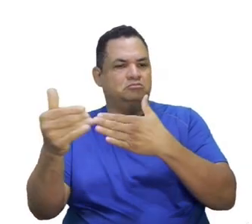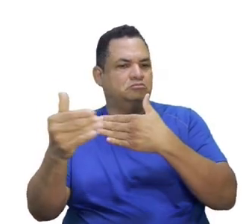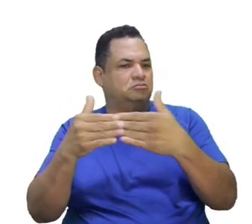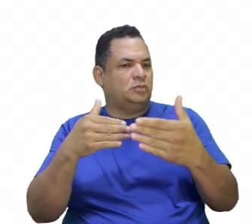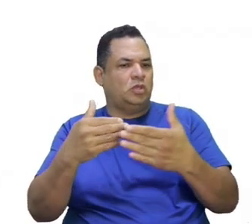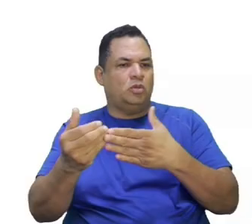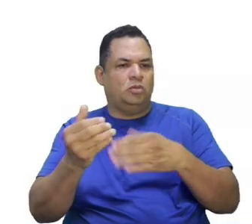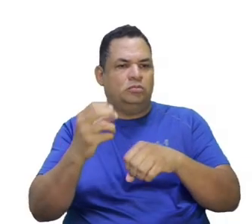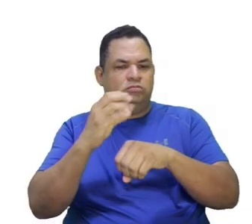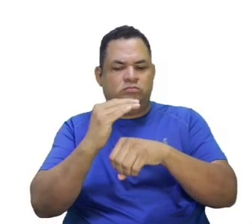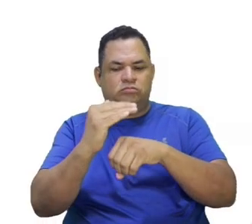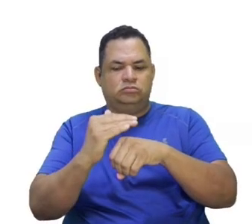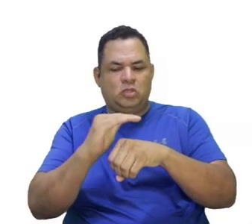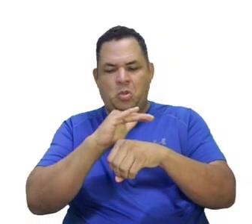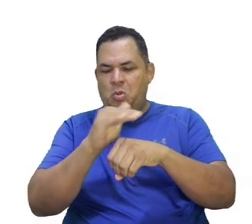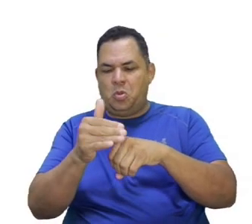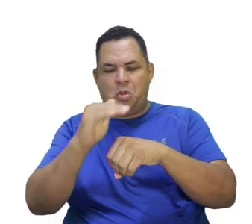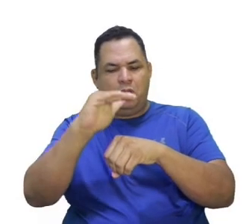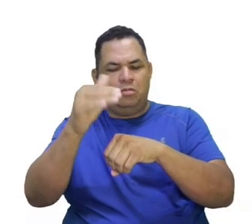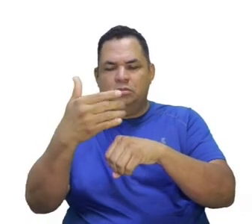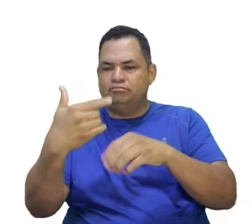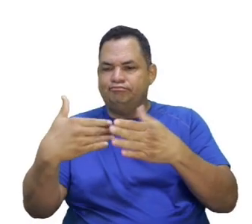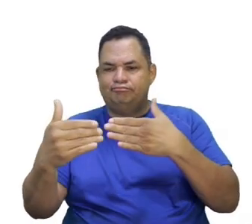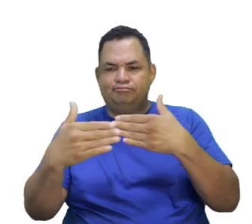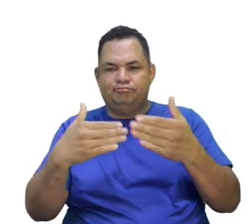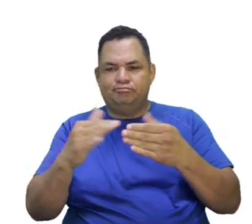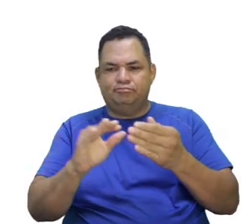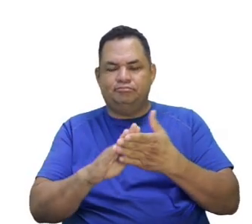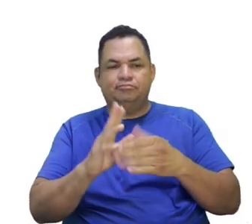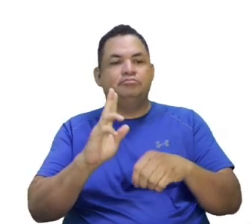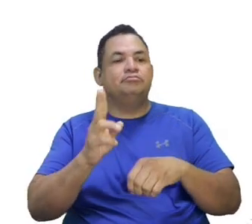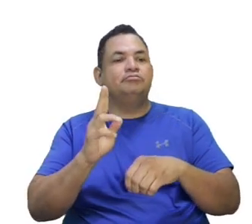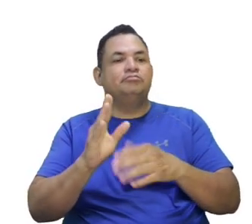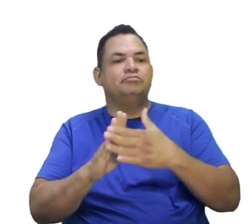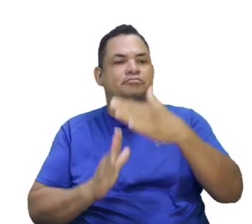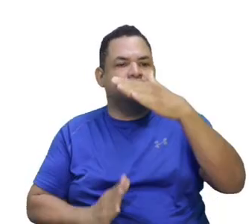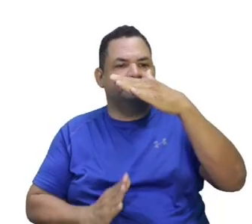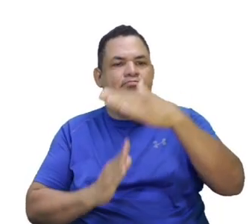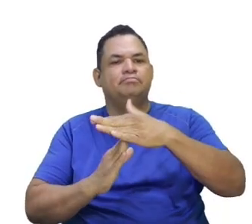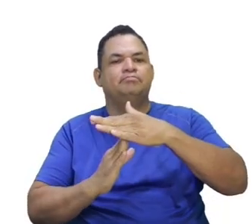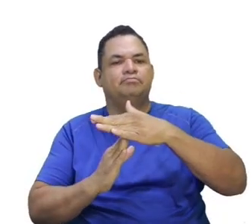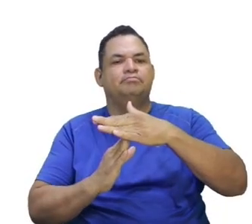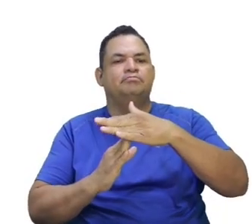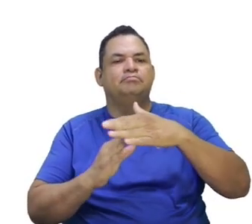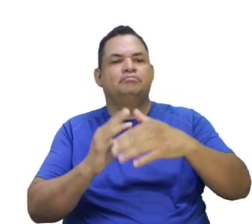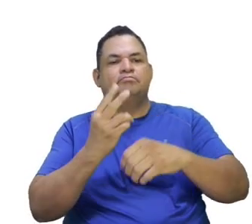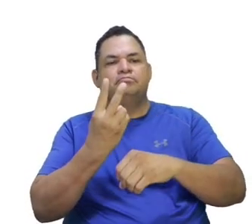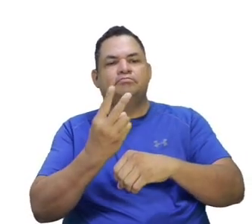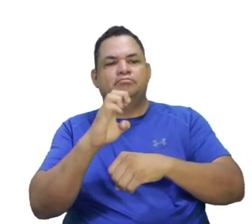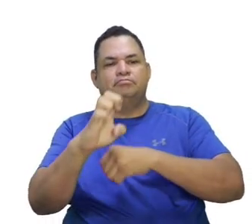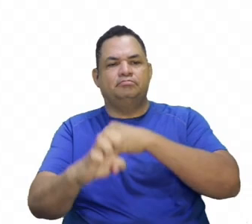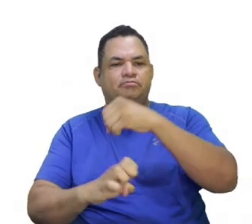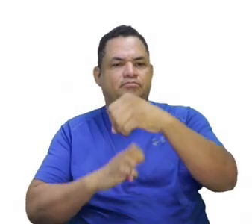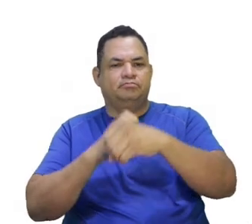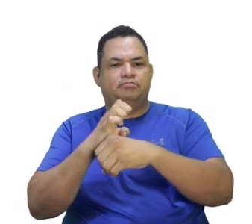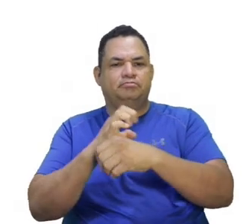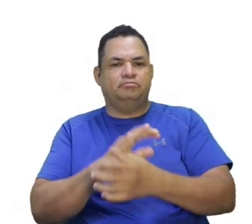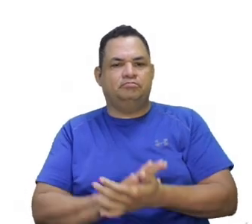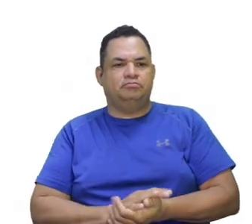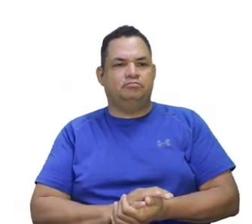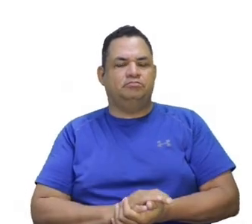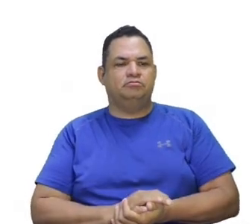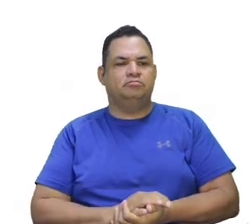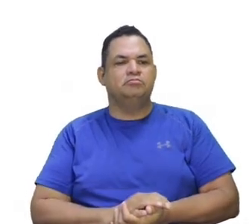independente de em qual camada ele esteja, ele sempre vai comportar somente 2 elétrons.